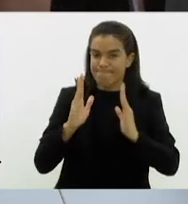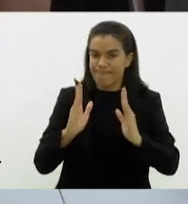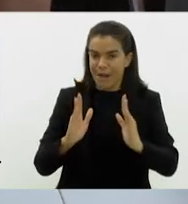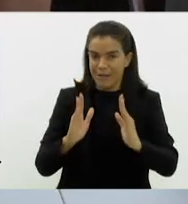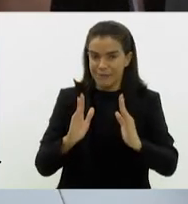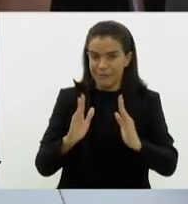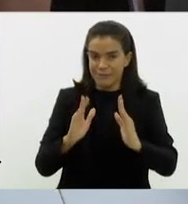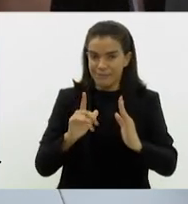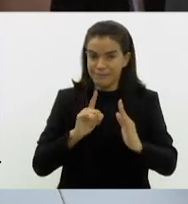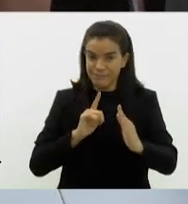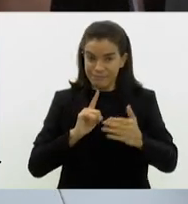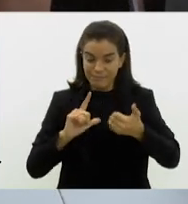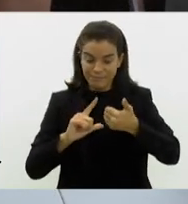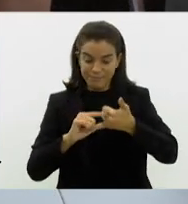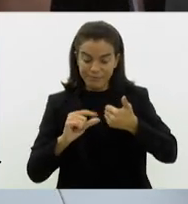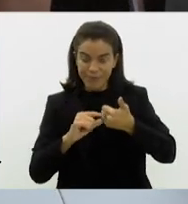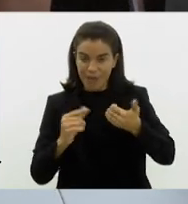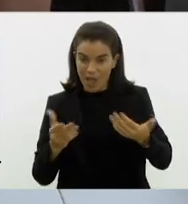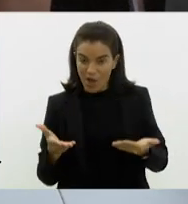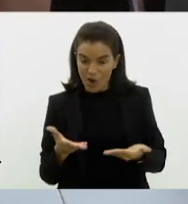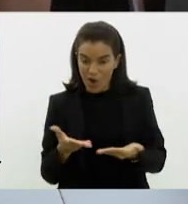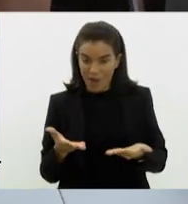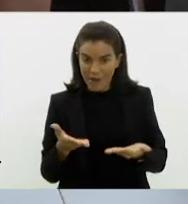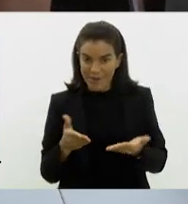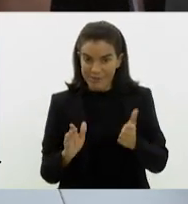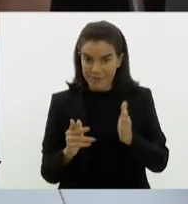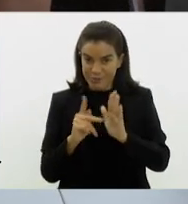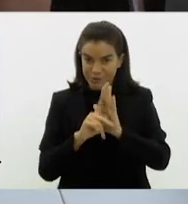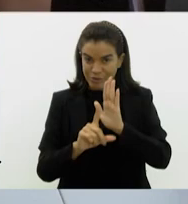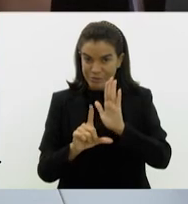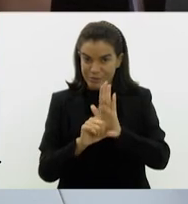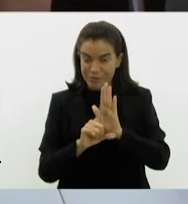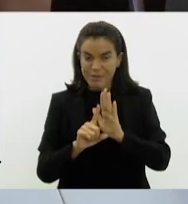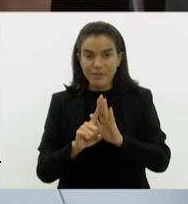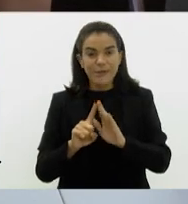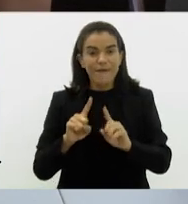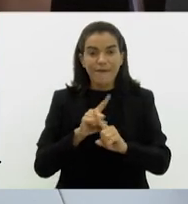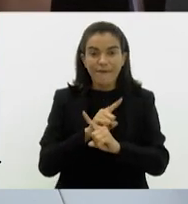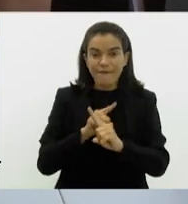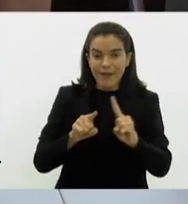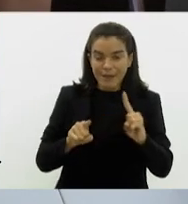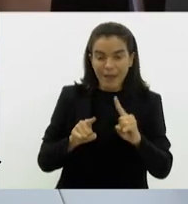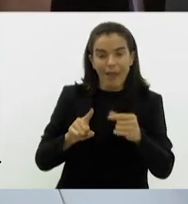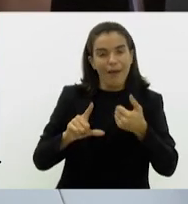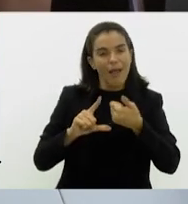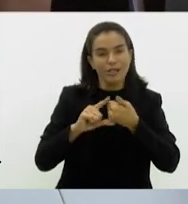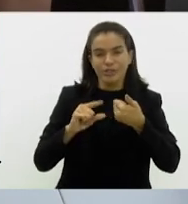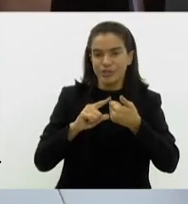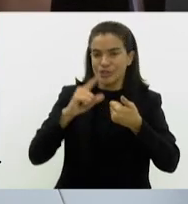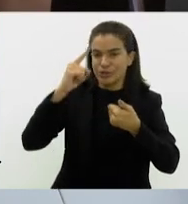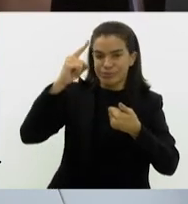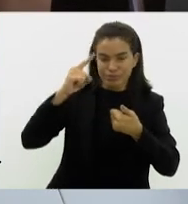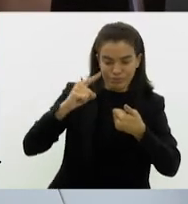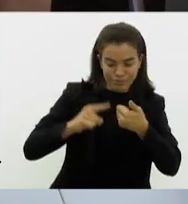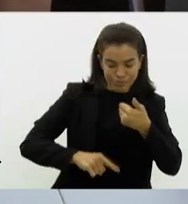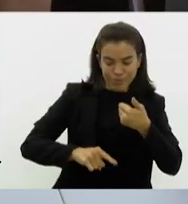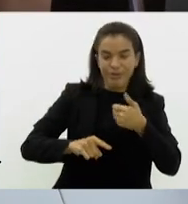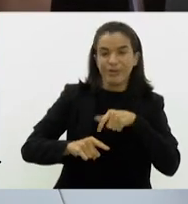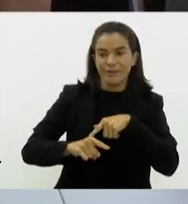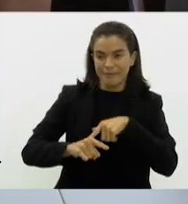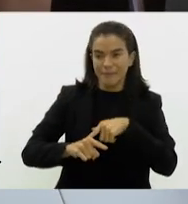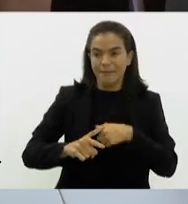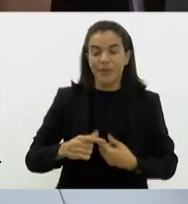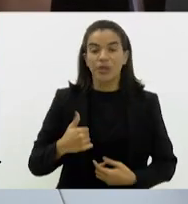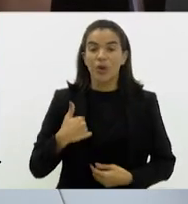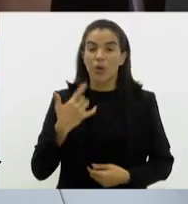de um artigo como está, se vetar, tem que vetar o artigo inteiro que mutila o projeto. Então, eu